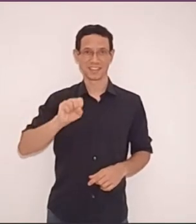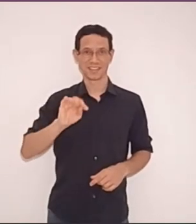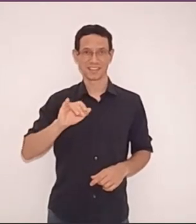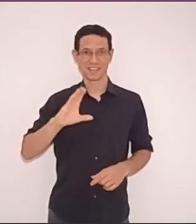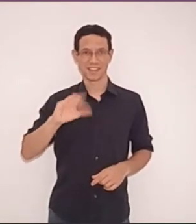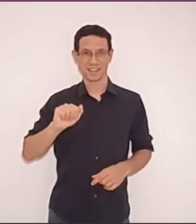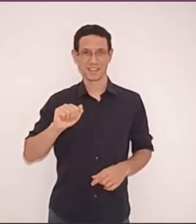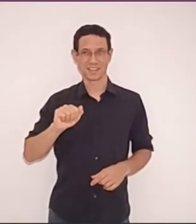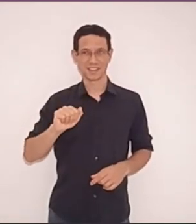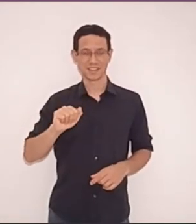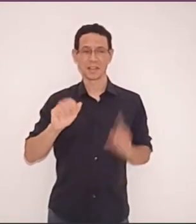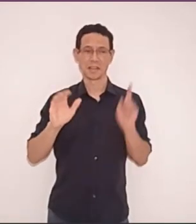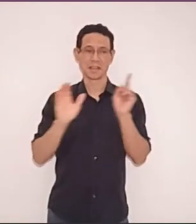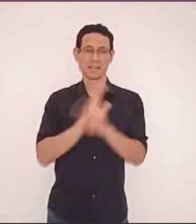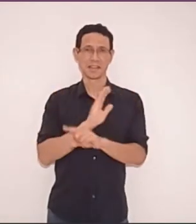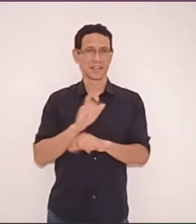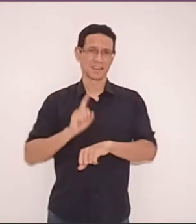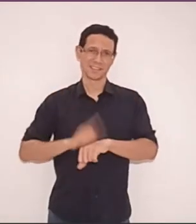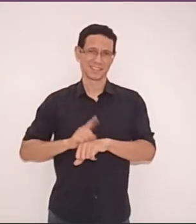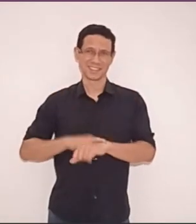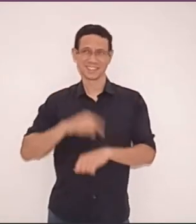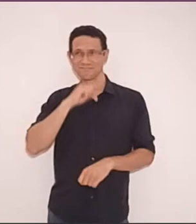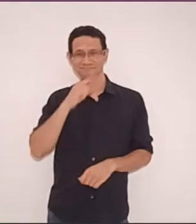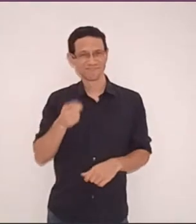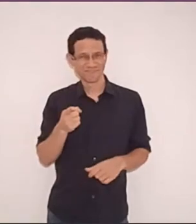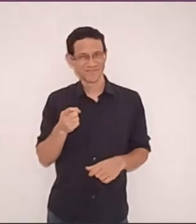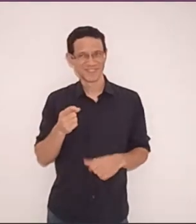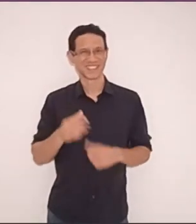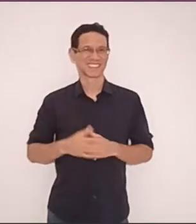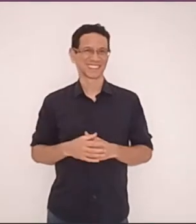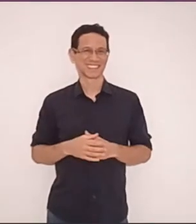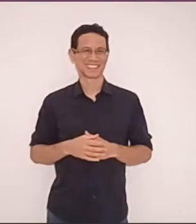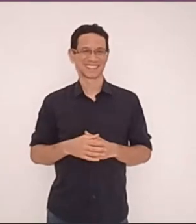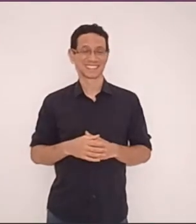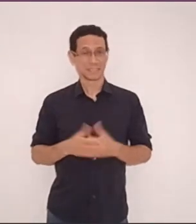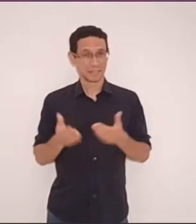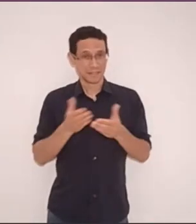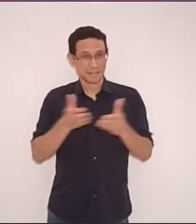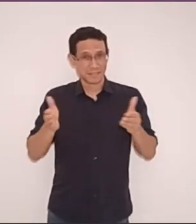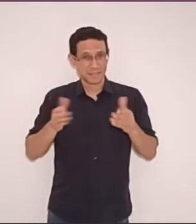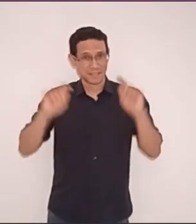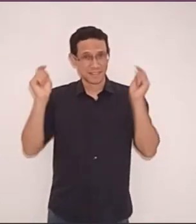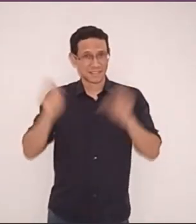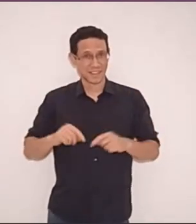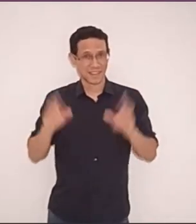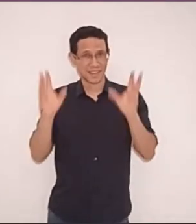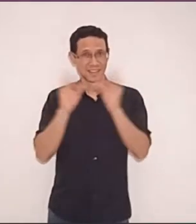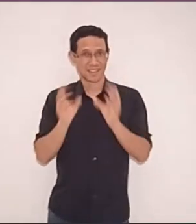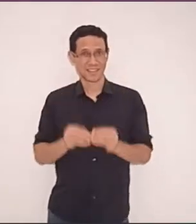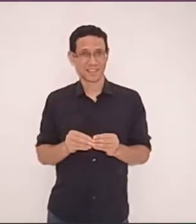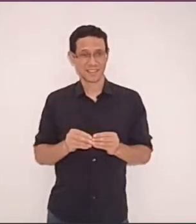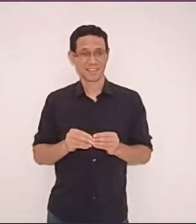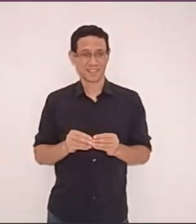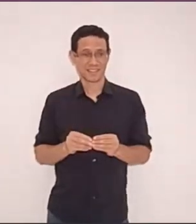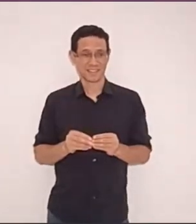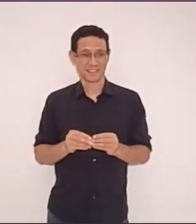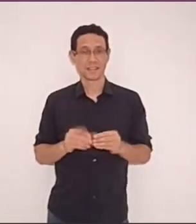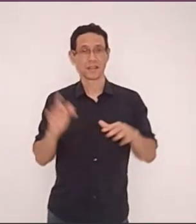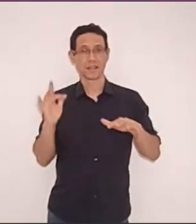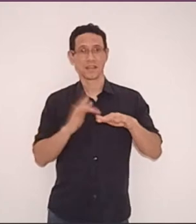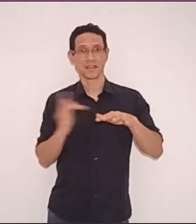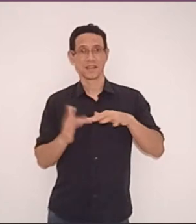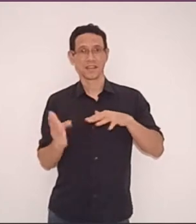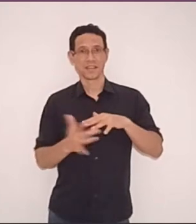traz um questionamento mas que eu não vou nem abrir que a gente não vai conseguir fechar então nas considerações de vocês se vocês puderem colocar as redes